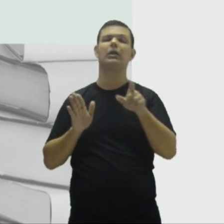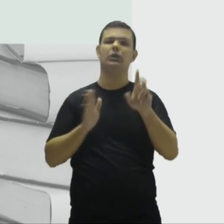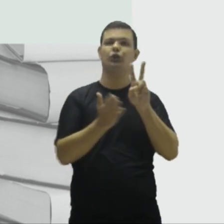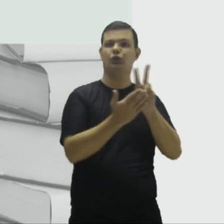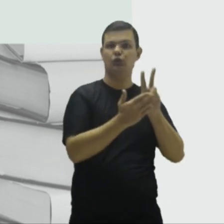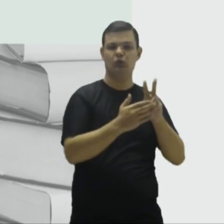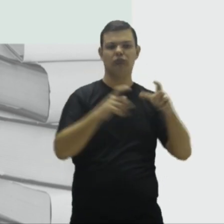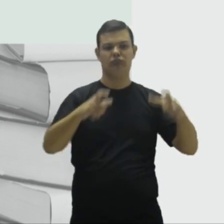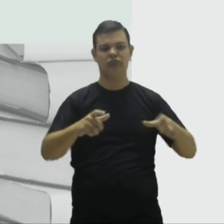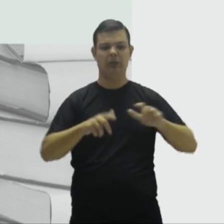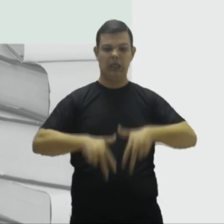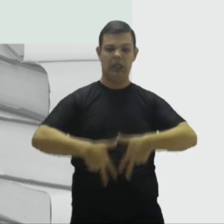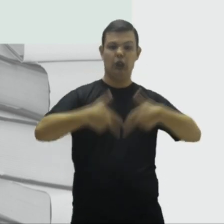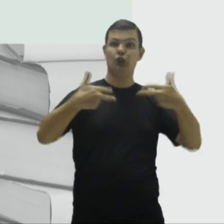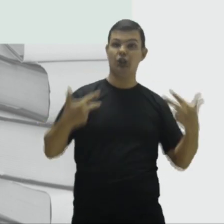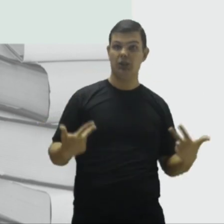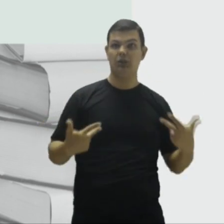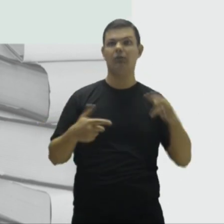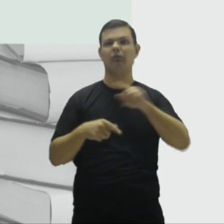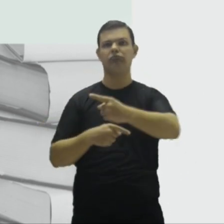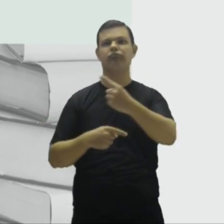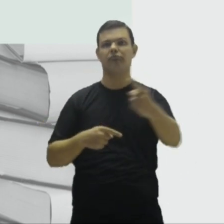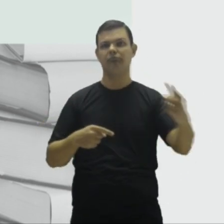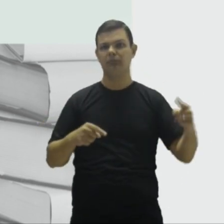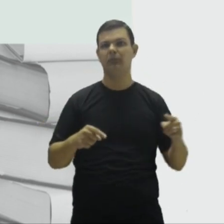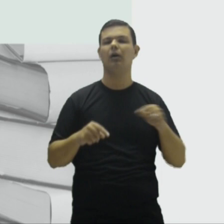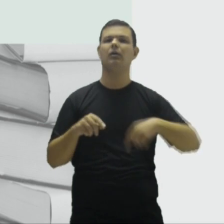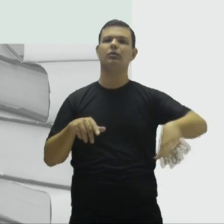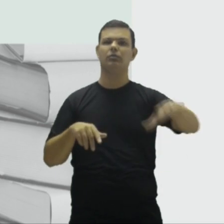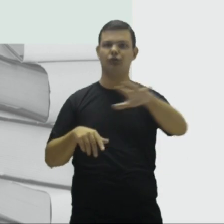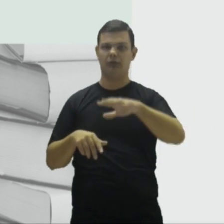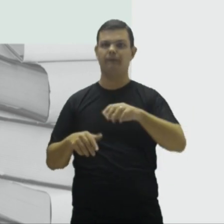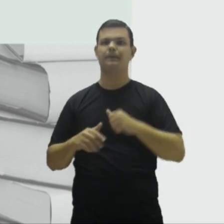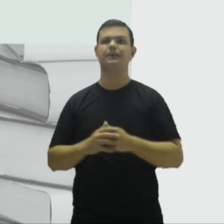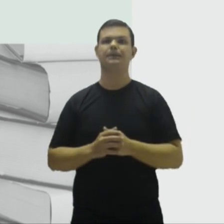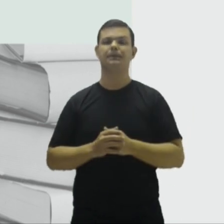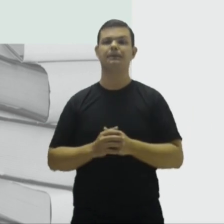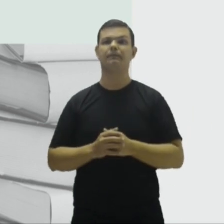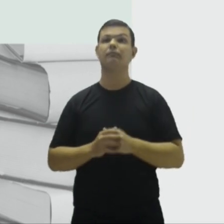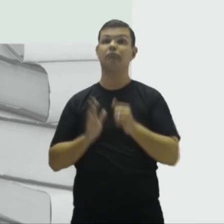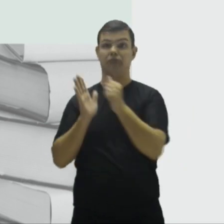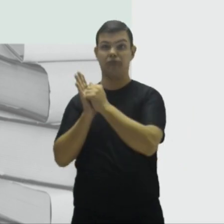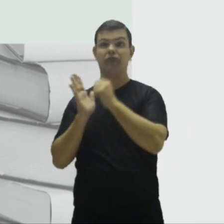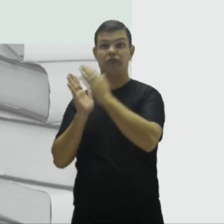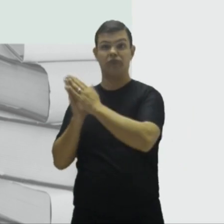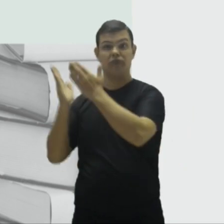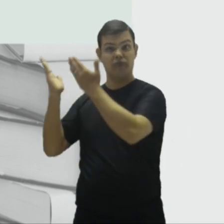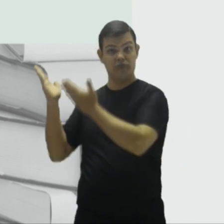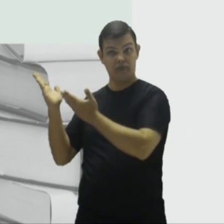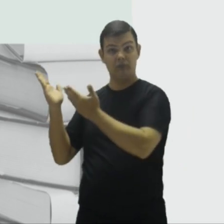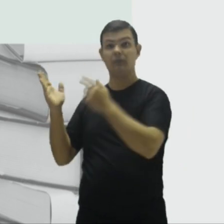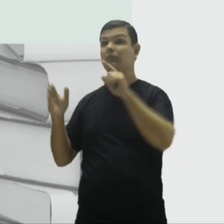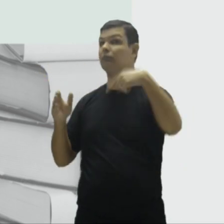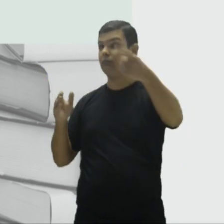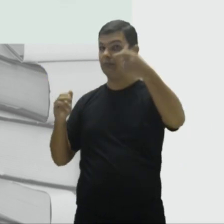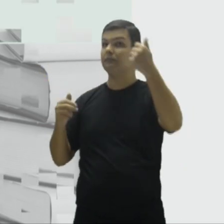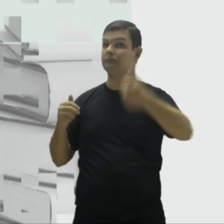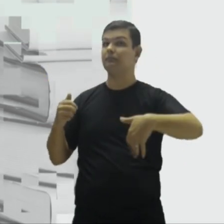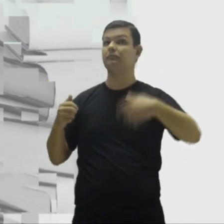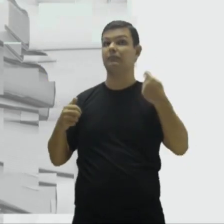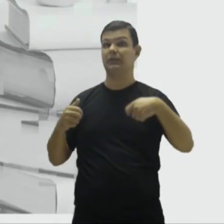povos e etnias indígenas existentes aqui na nossa região. Ok? Anote esse conceito que a gente vai precisar dele lá na